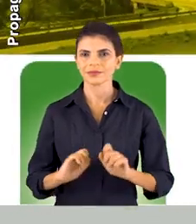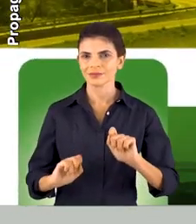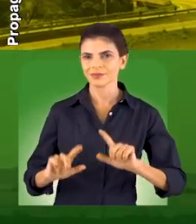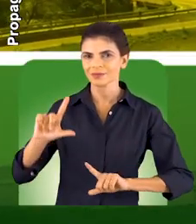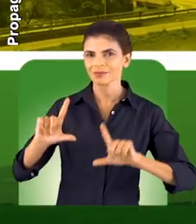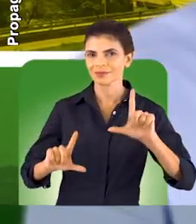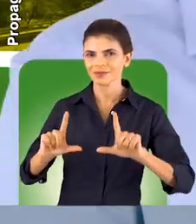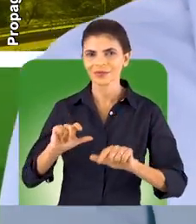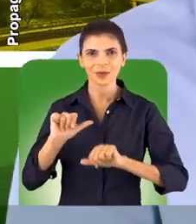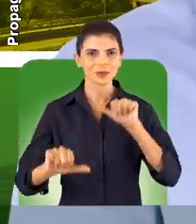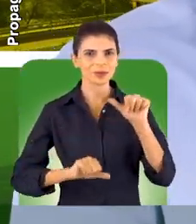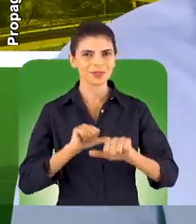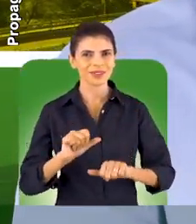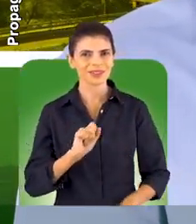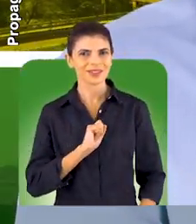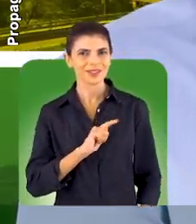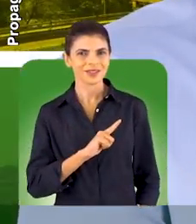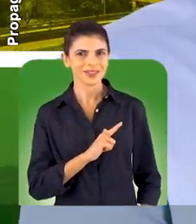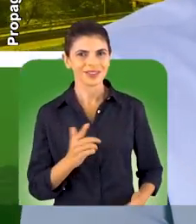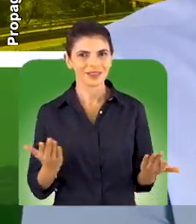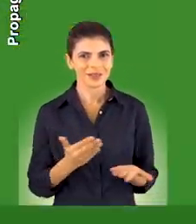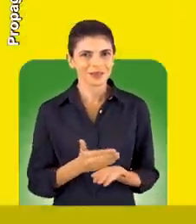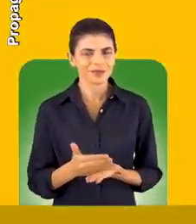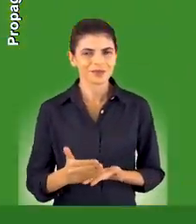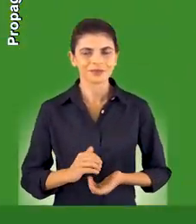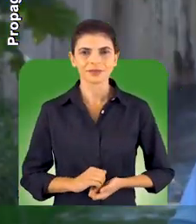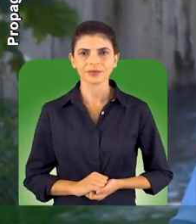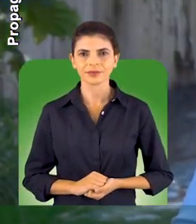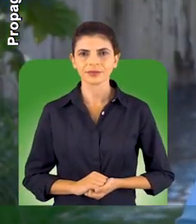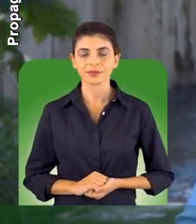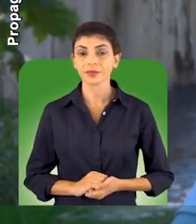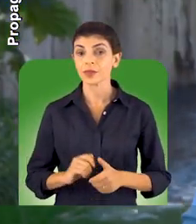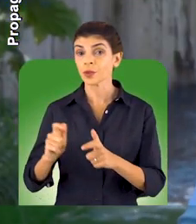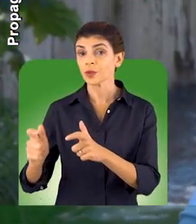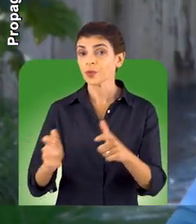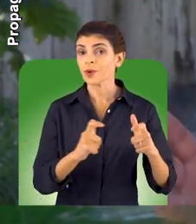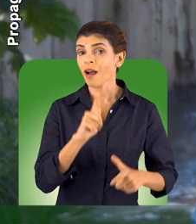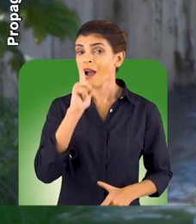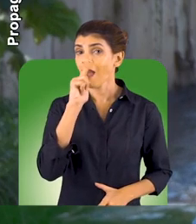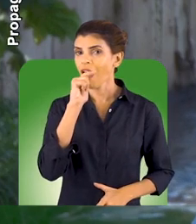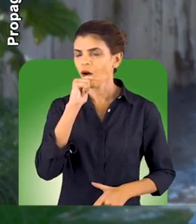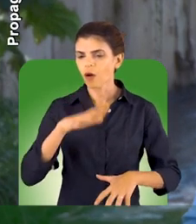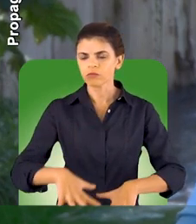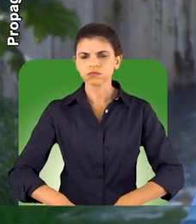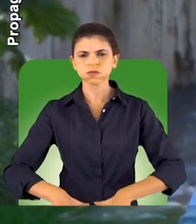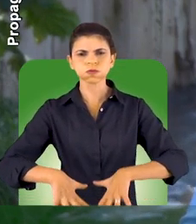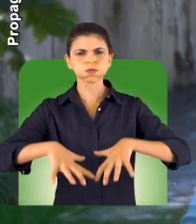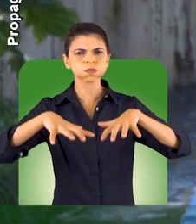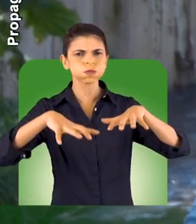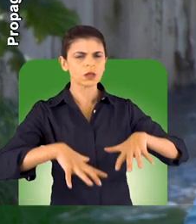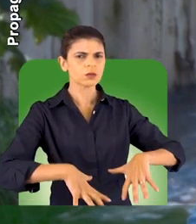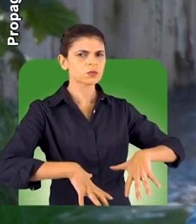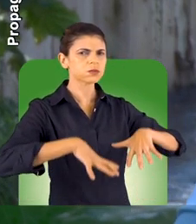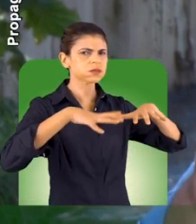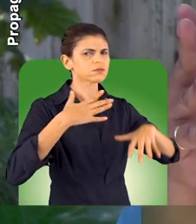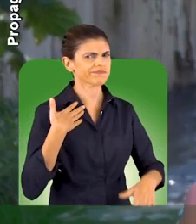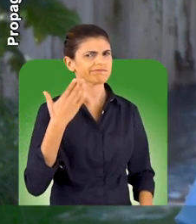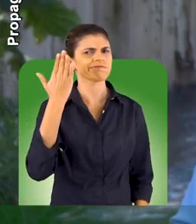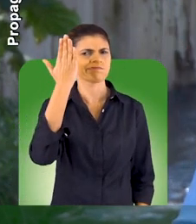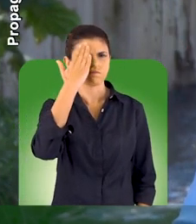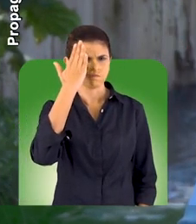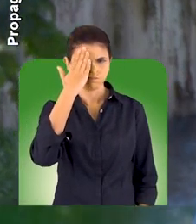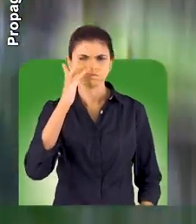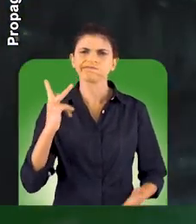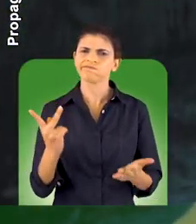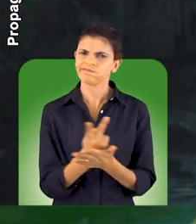Aqui começa o programa que vai mudar São Gonçalo. Sabemos dos pontos de alagamentos que provocam enchentes em